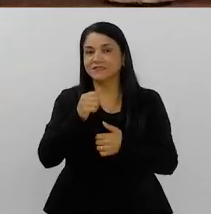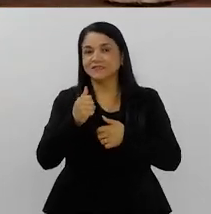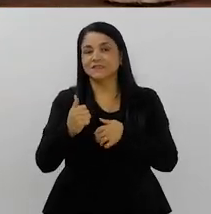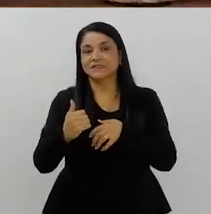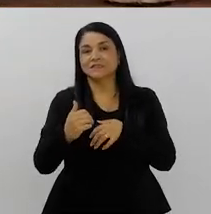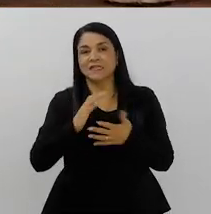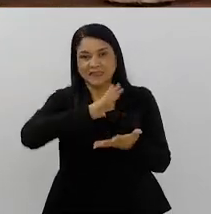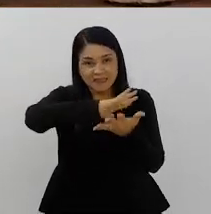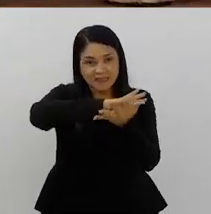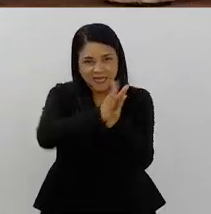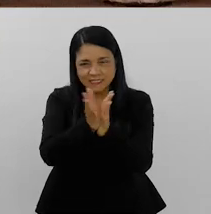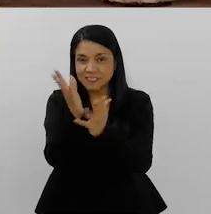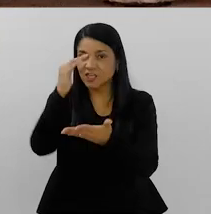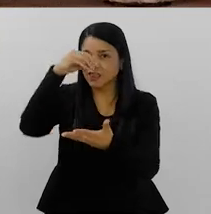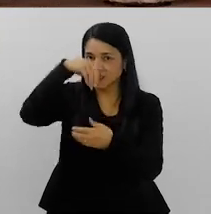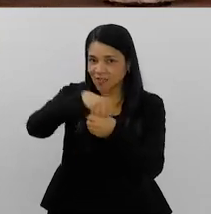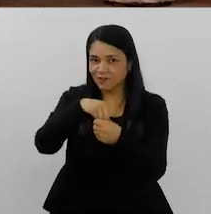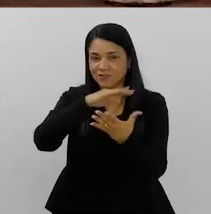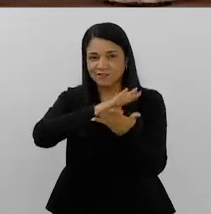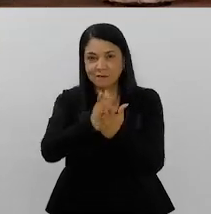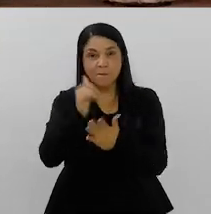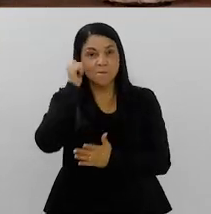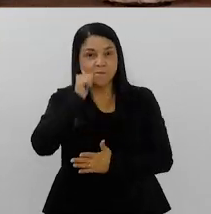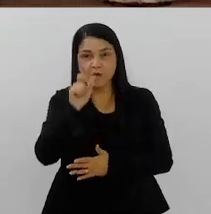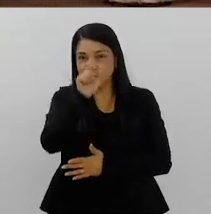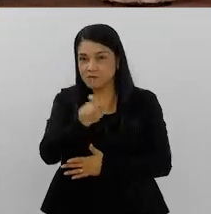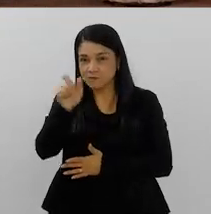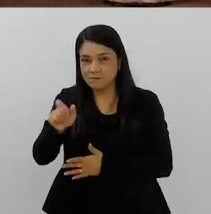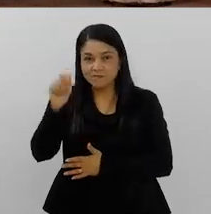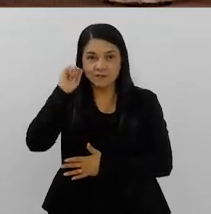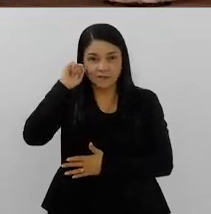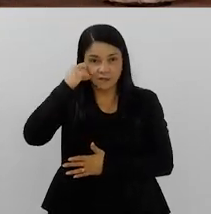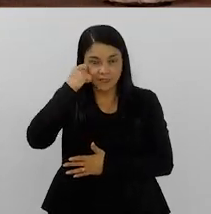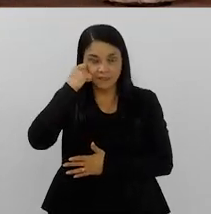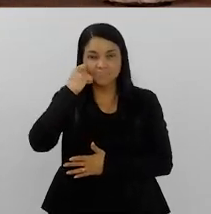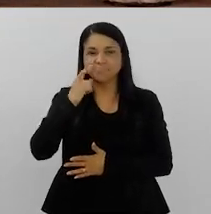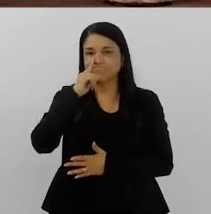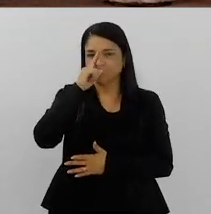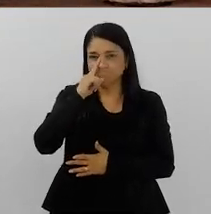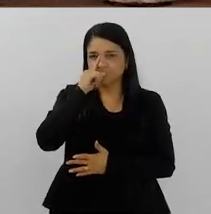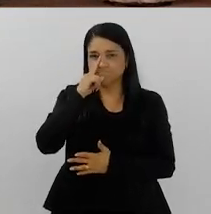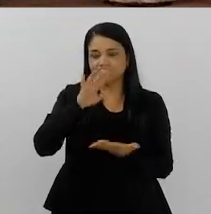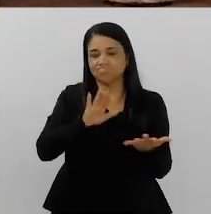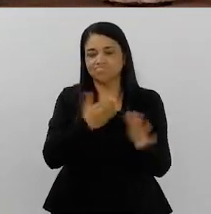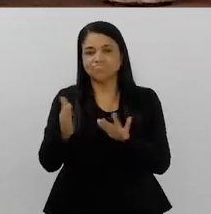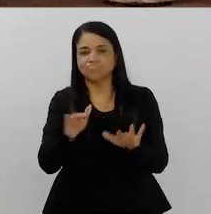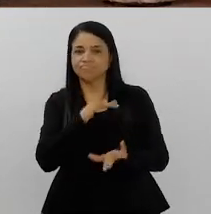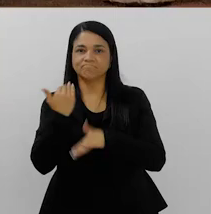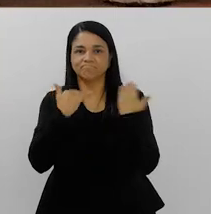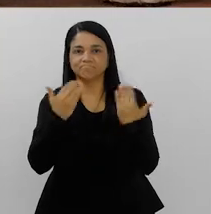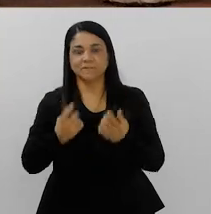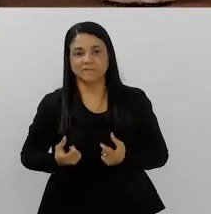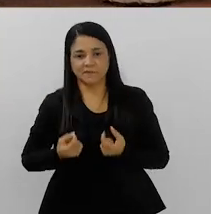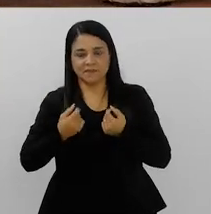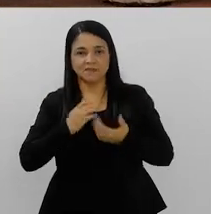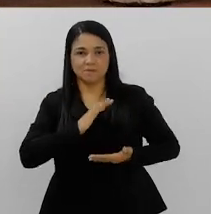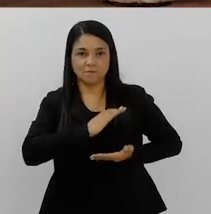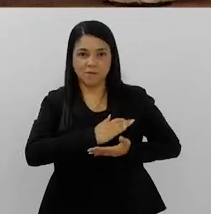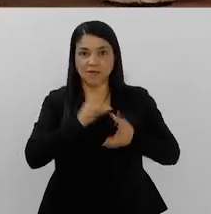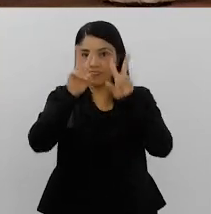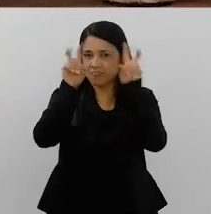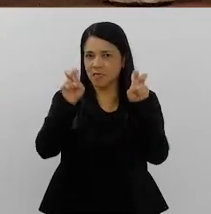rapidinho tragédia dentro da tragédia mulheres negras enfrentam o maior risco de morte no câncer de